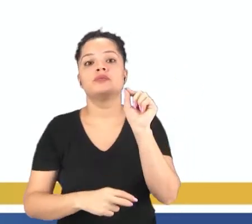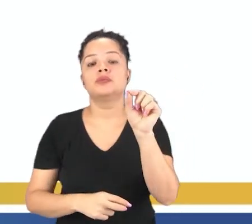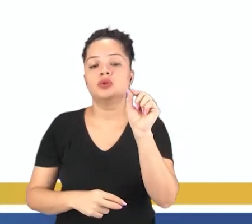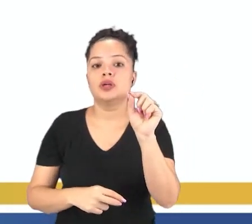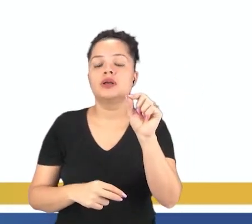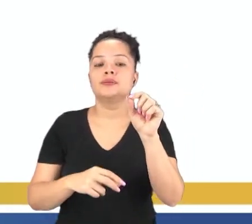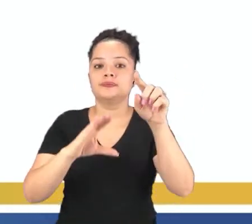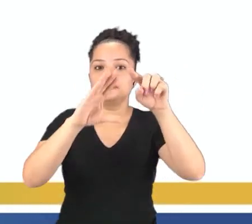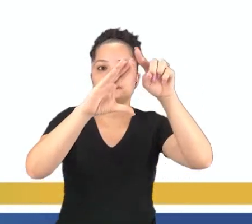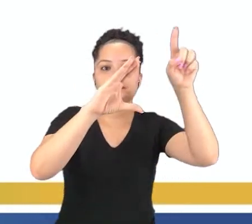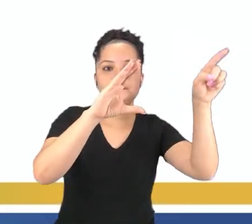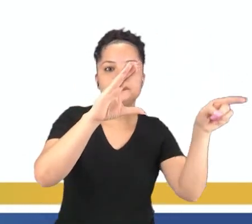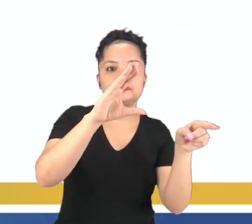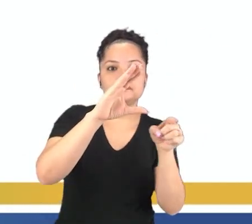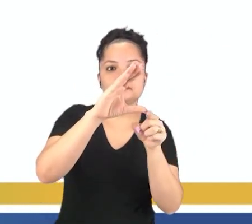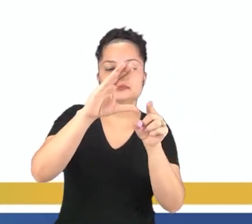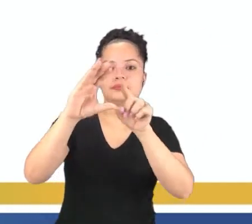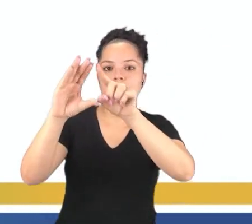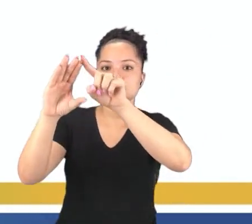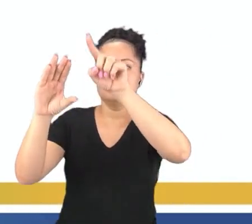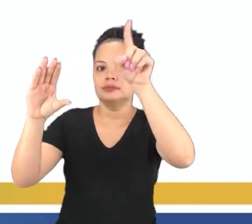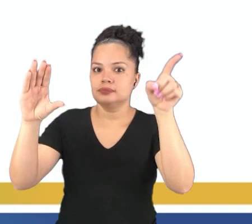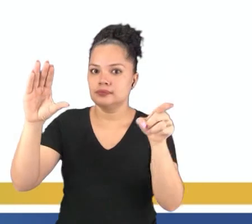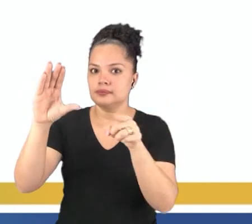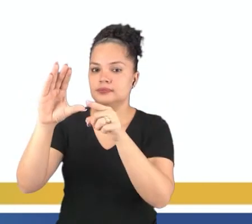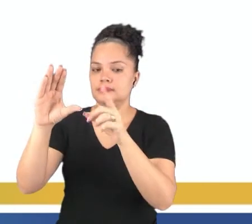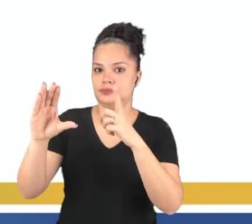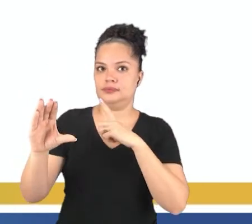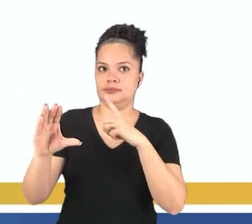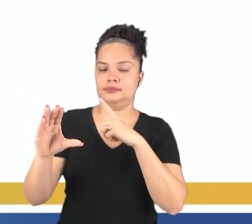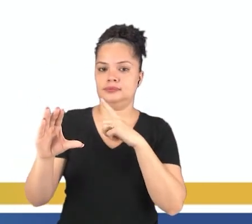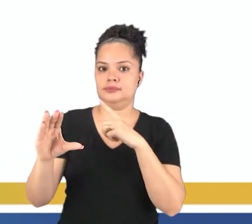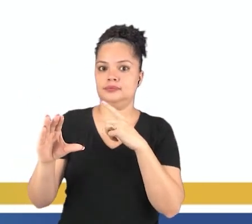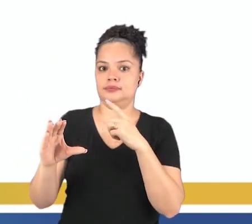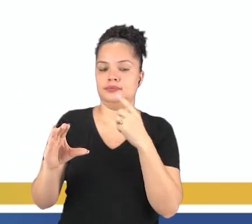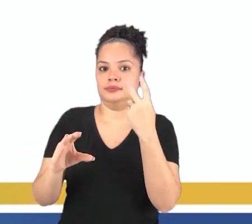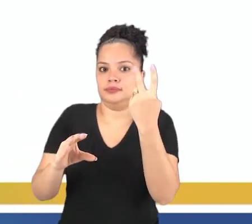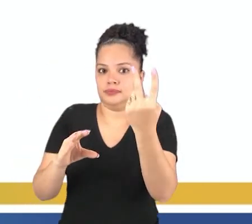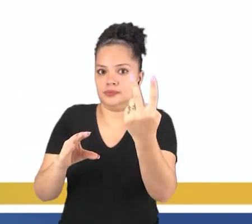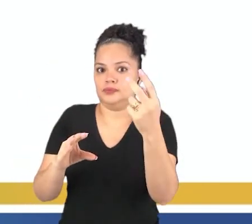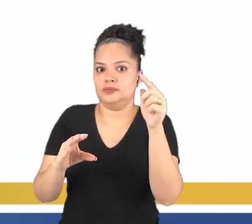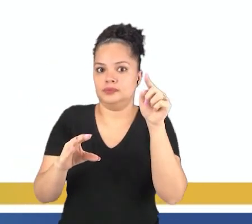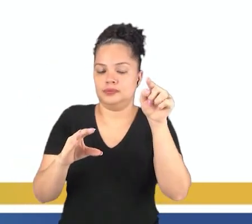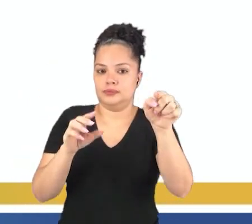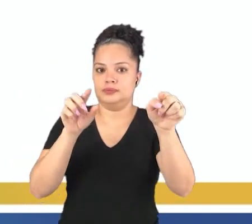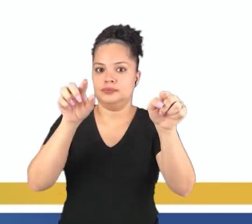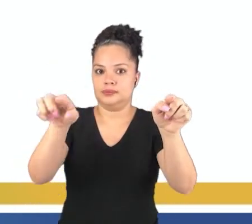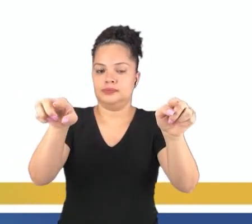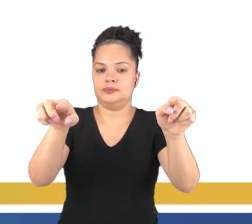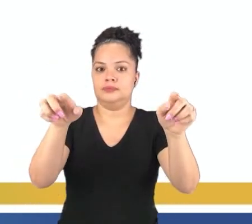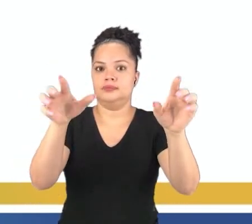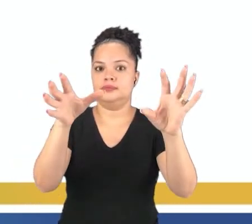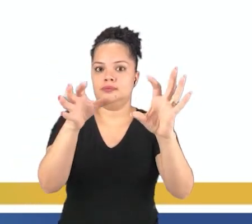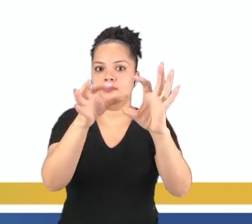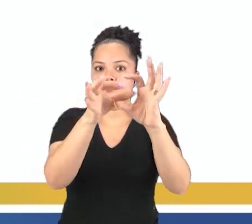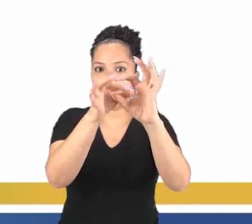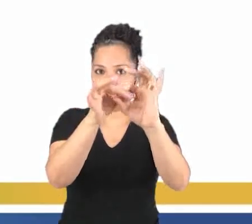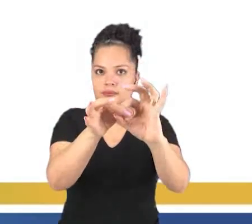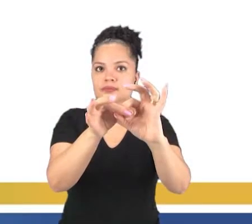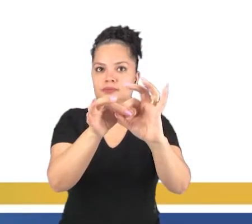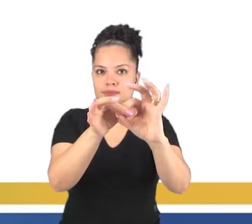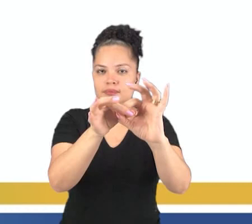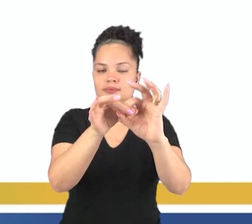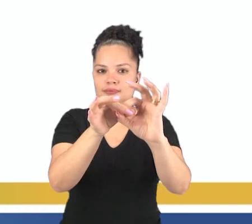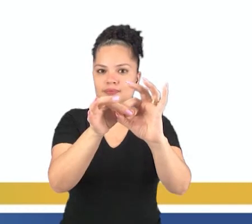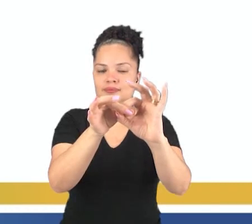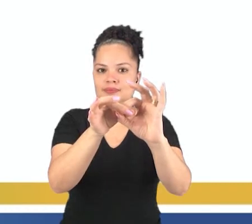essas circunferências, elas possuem dois pontos em comum. Se elas possuem dois pontos em comum, elas são o quê?